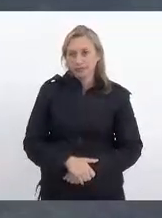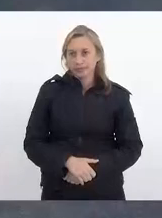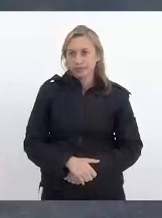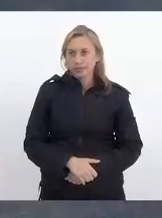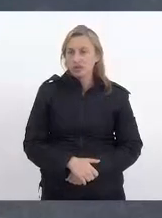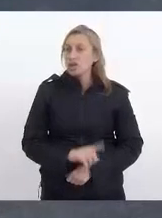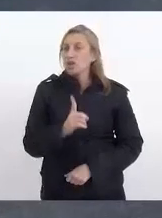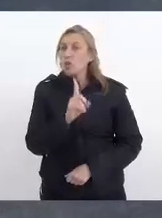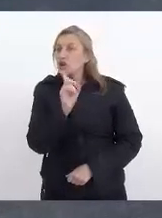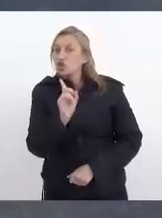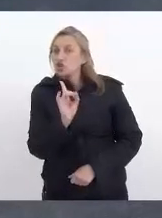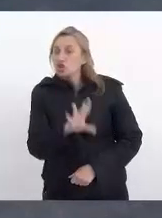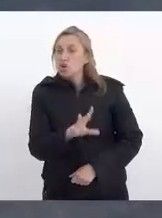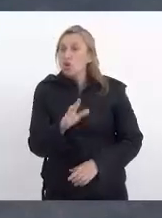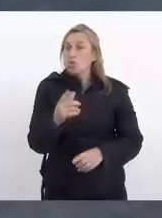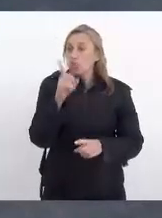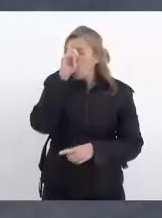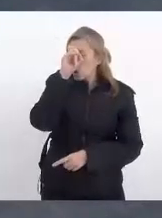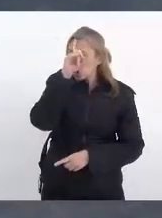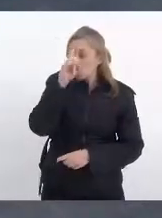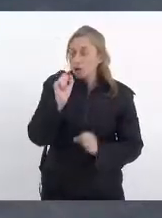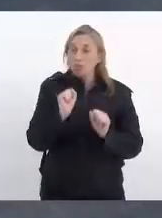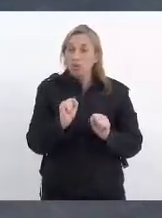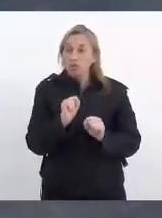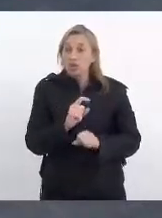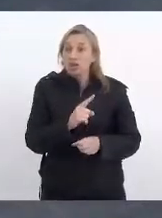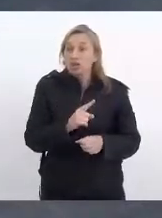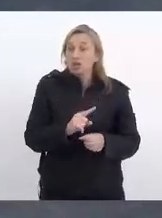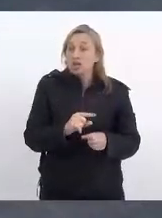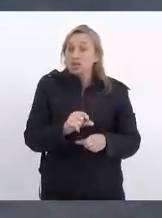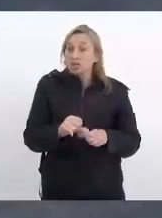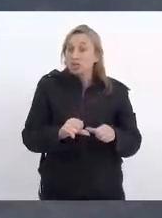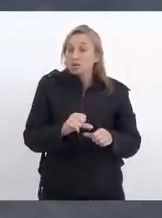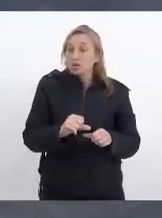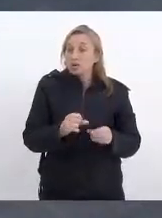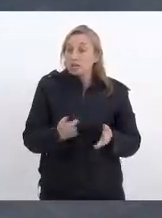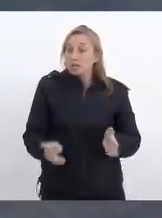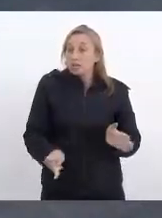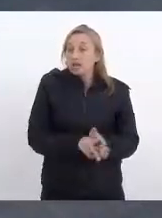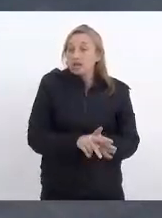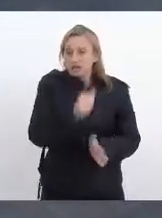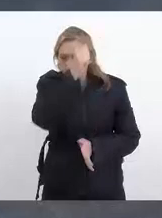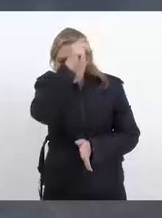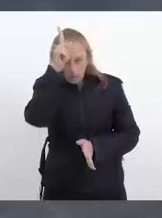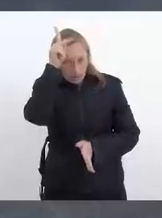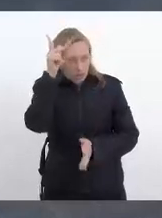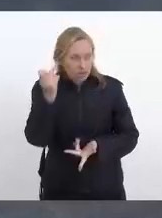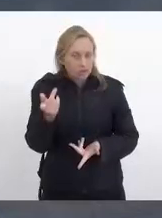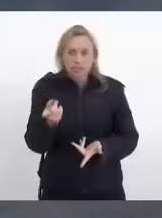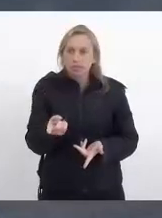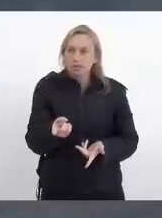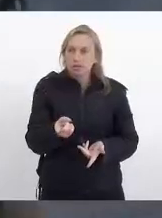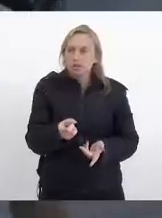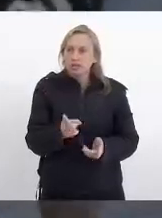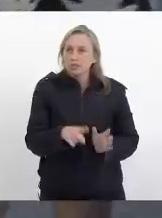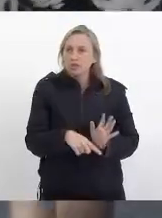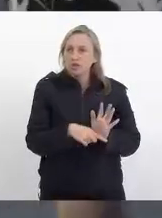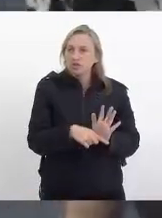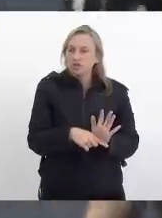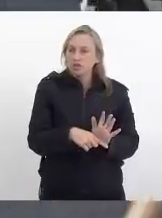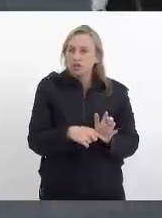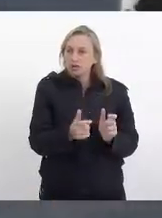ele não é um hospital que pode ser municipalizado para atender é uma alta complexidade